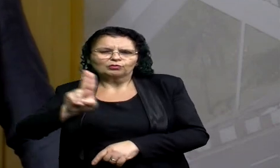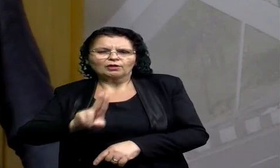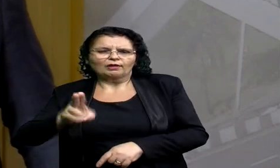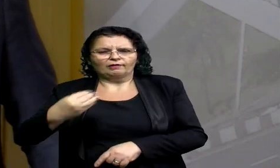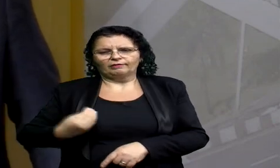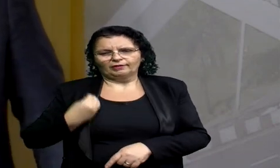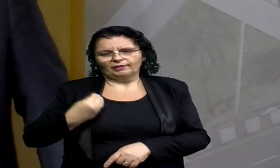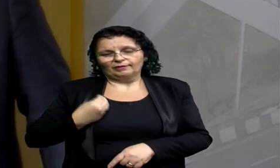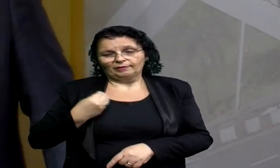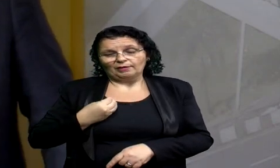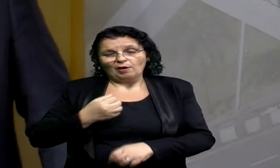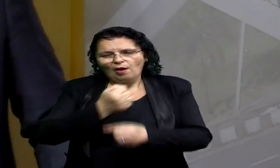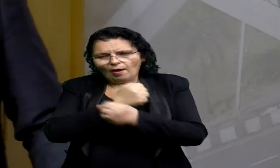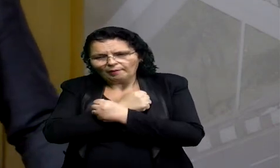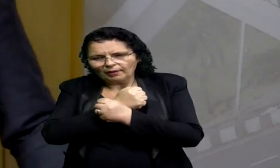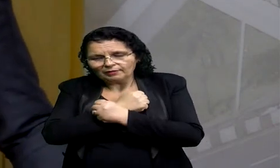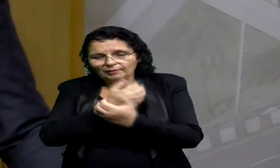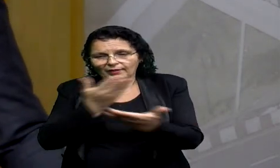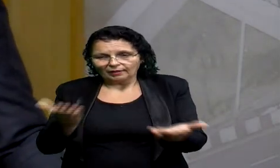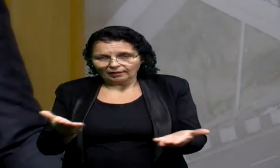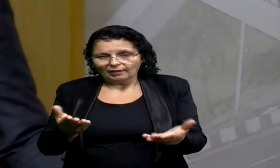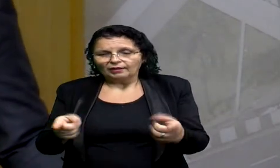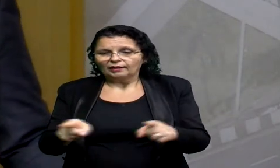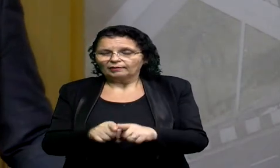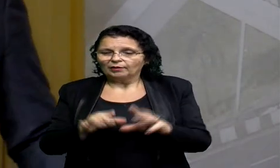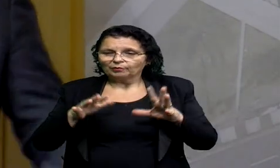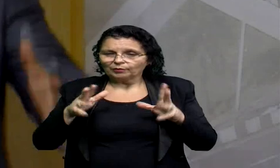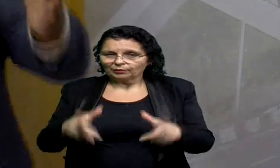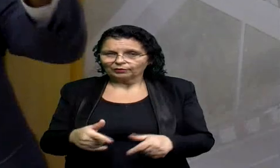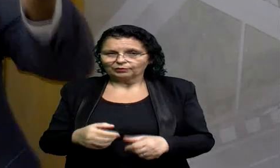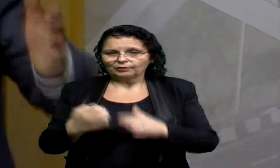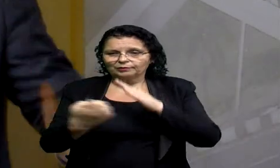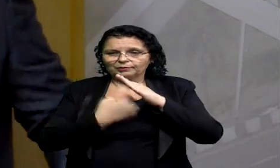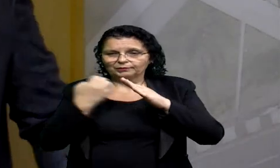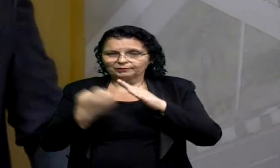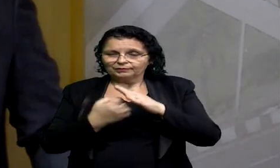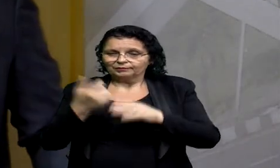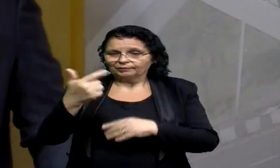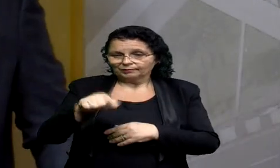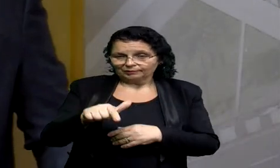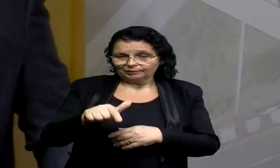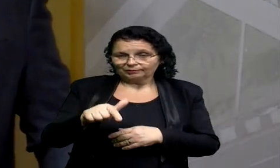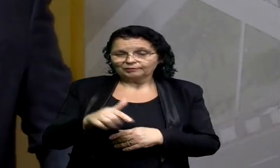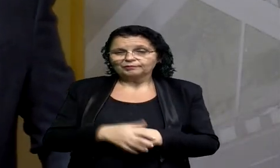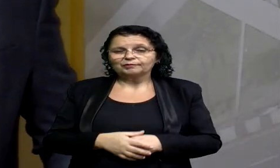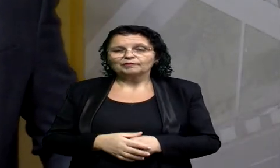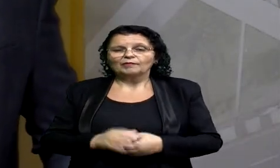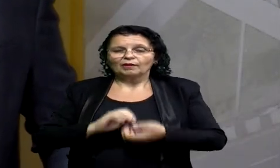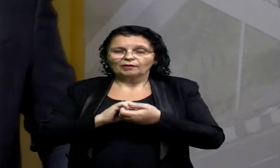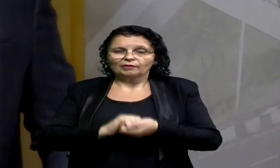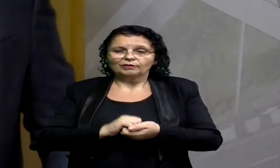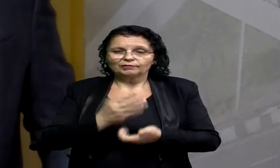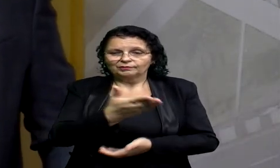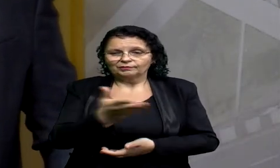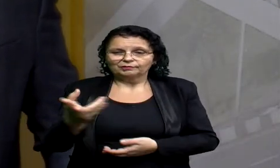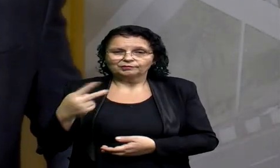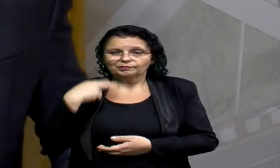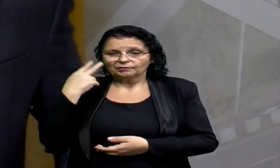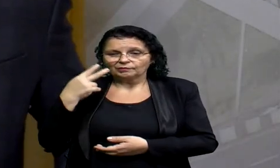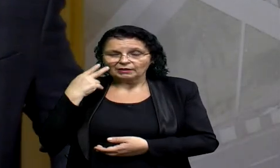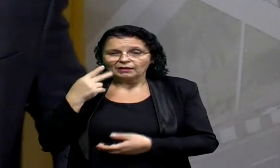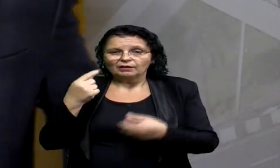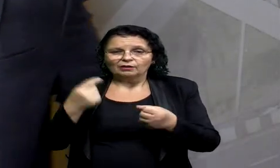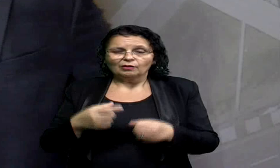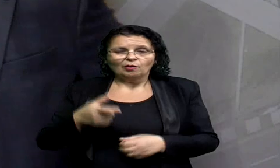abraço para ele para toda a empresa dele fermento quero mais quero mais uma vez também saudar aqui os demais vereadores Mas